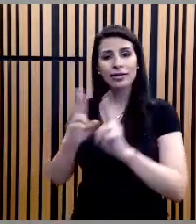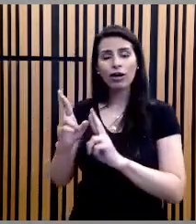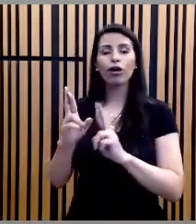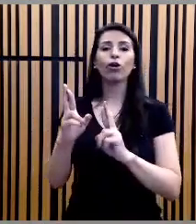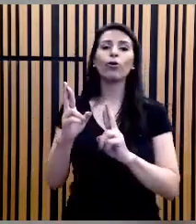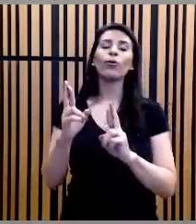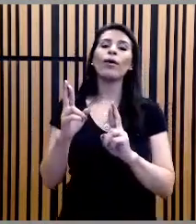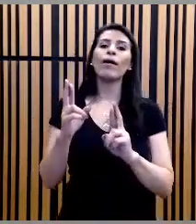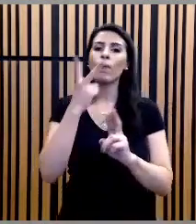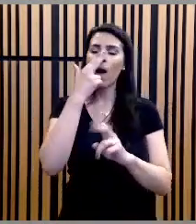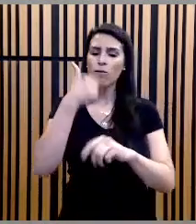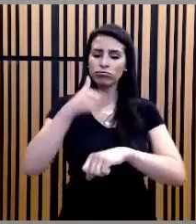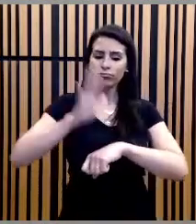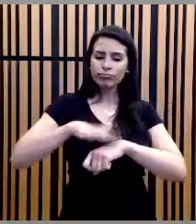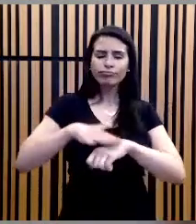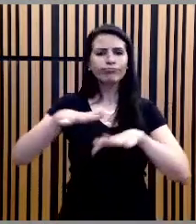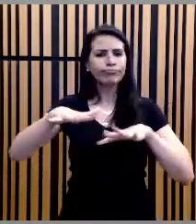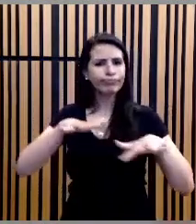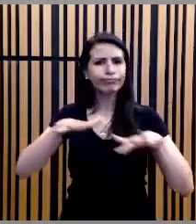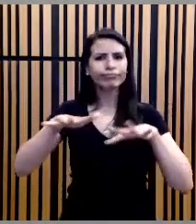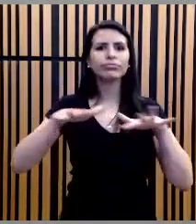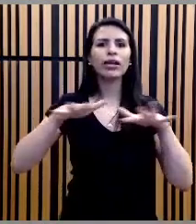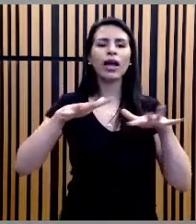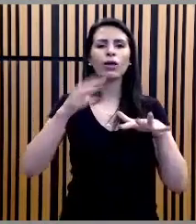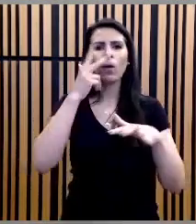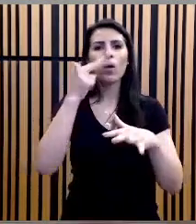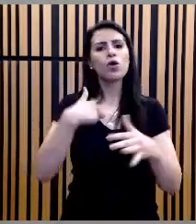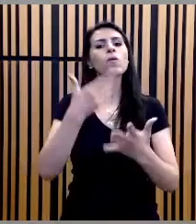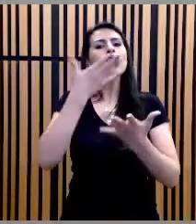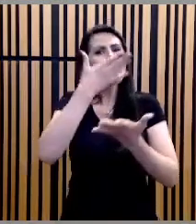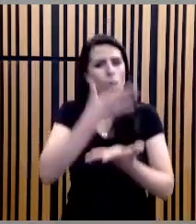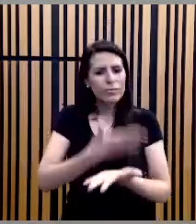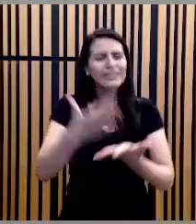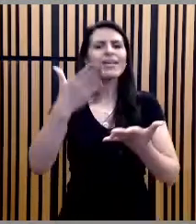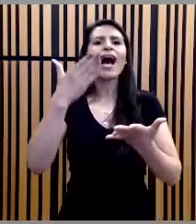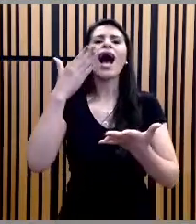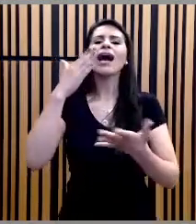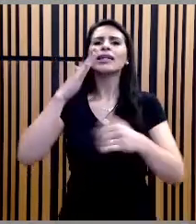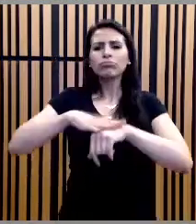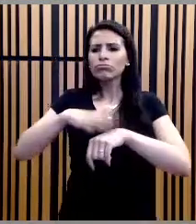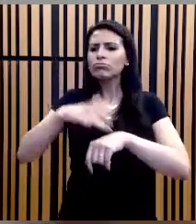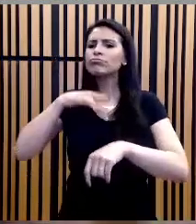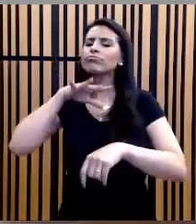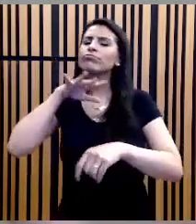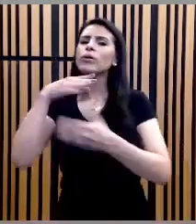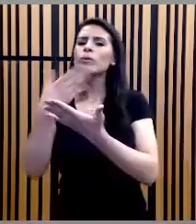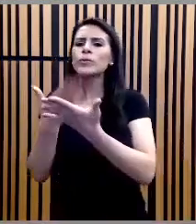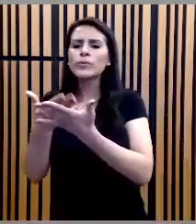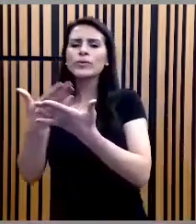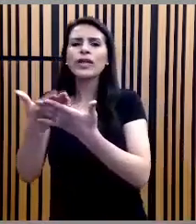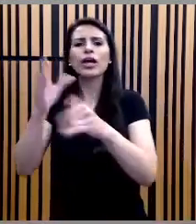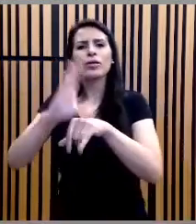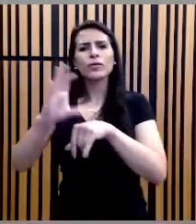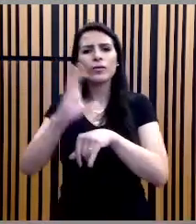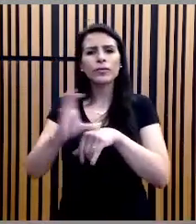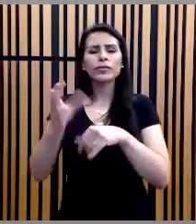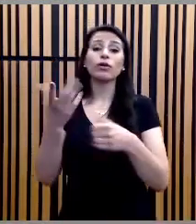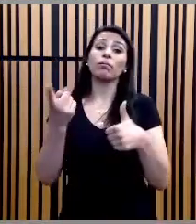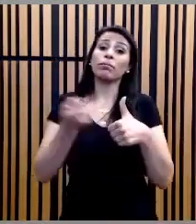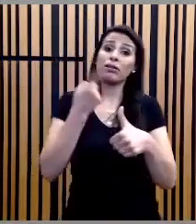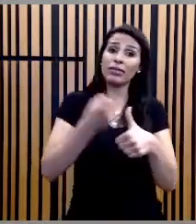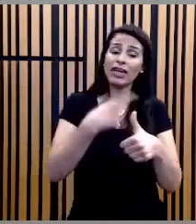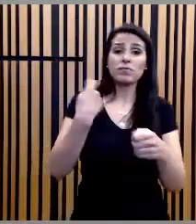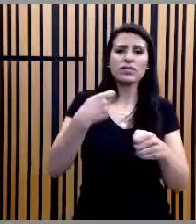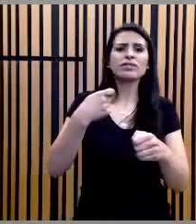de iniciativa, de começar, né, a fazer um curso. Primeiro a gente tem que fazer a iniciativa e se inscrever